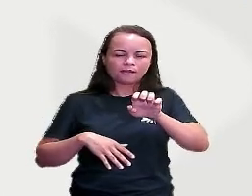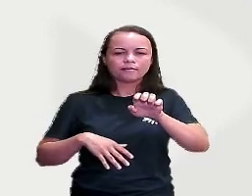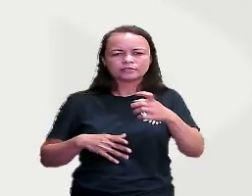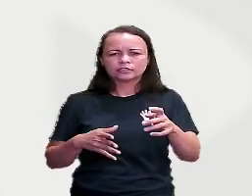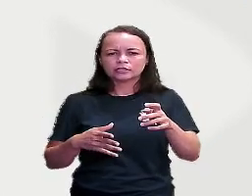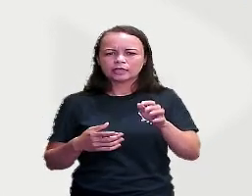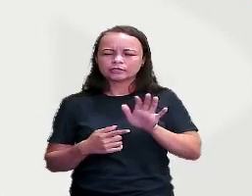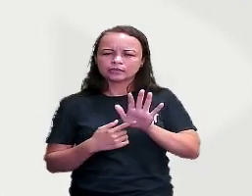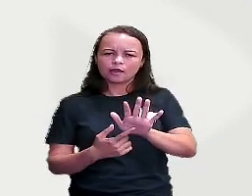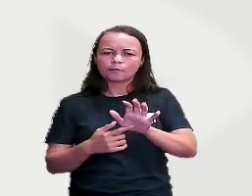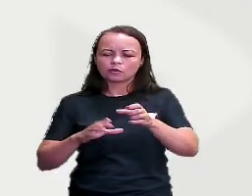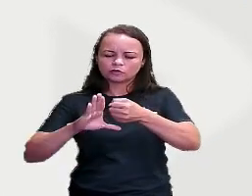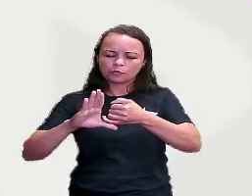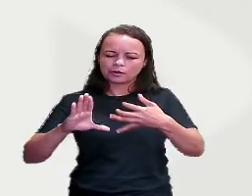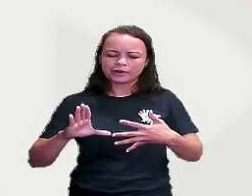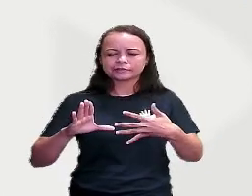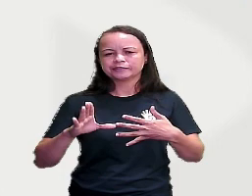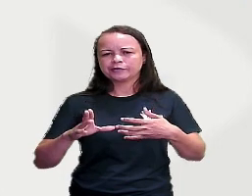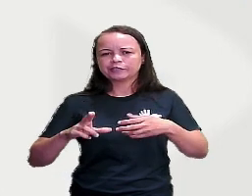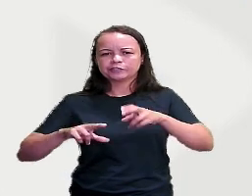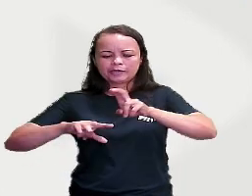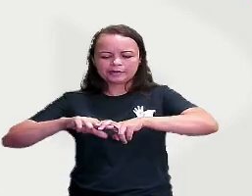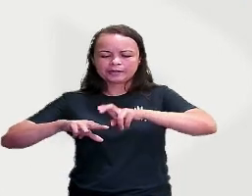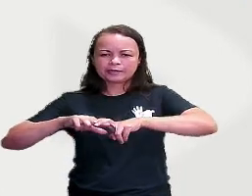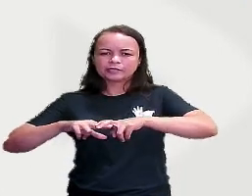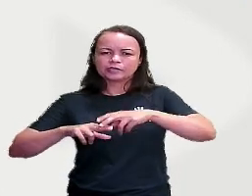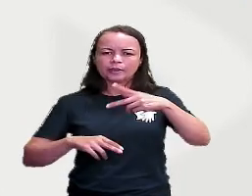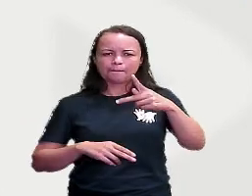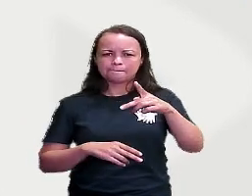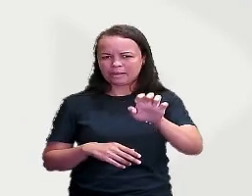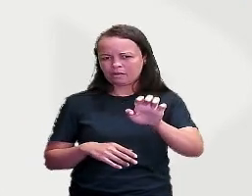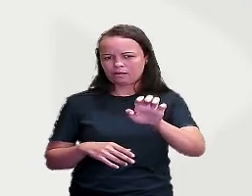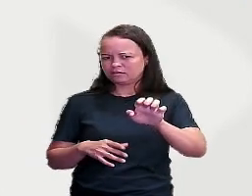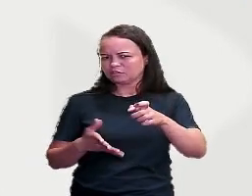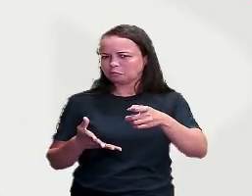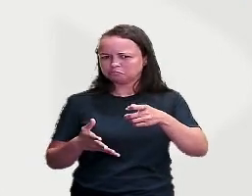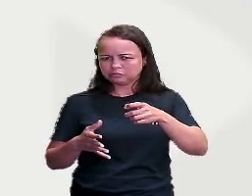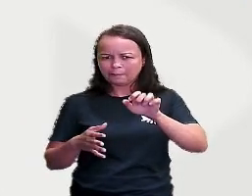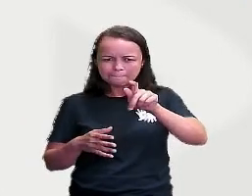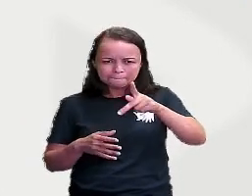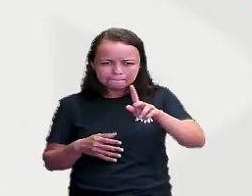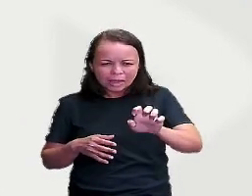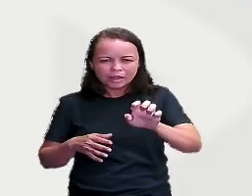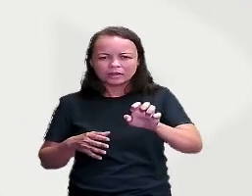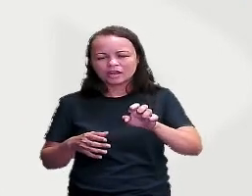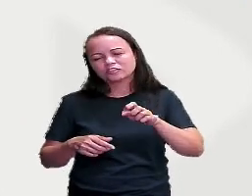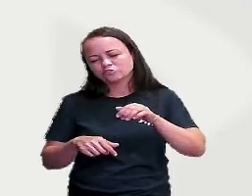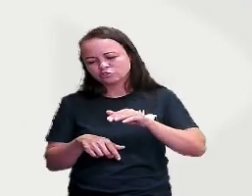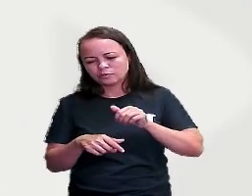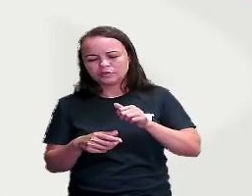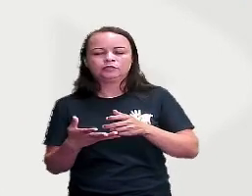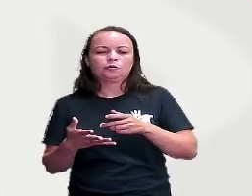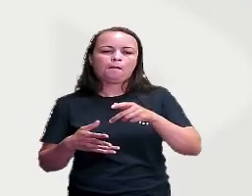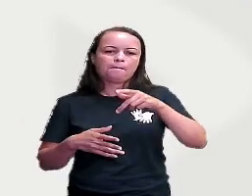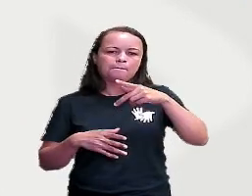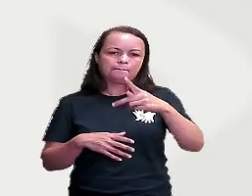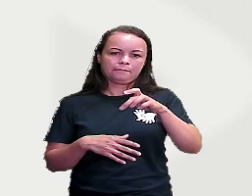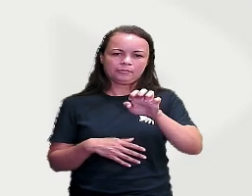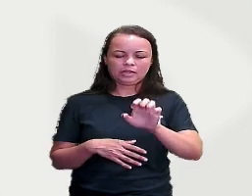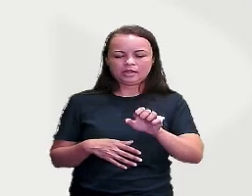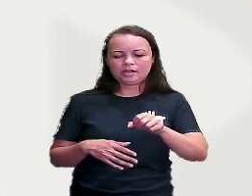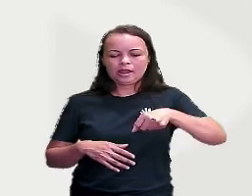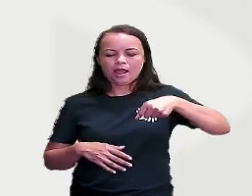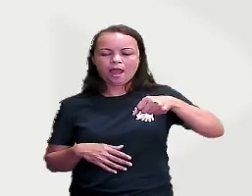para um objeto como se fosse uma pessoa, por exemplo, pé da cadeira, né? A cadeira não tem pé, mas a gente chama de pé da cadeira. A asa